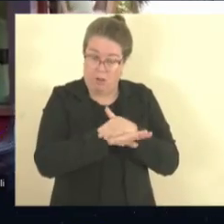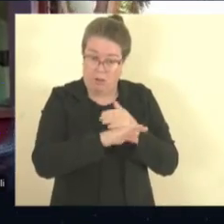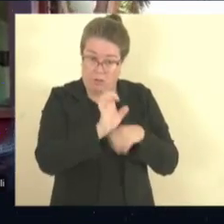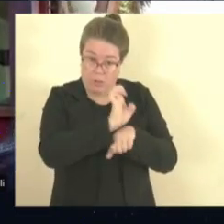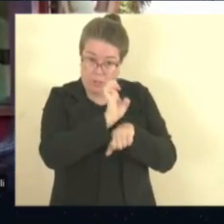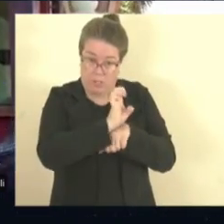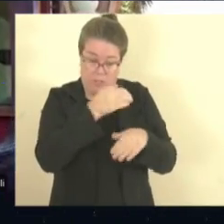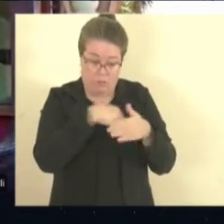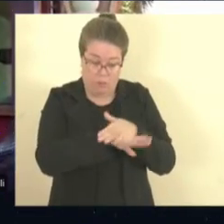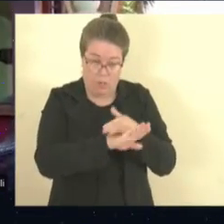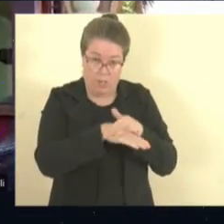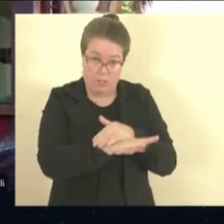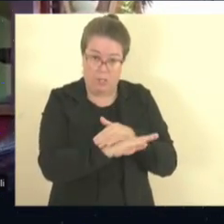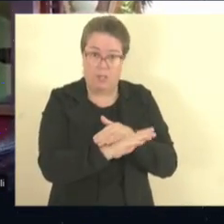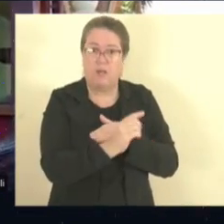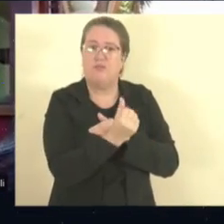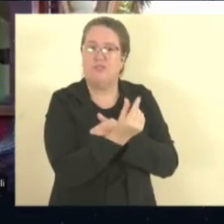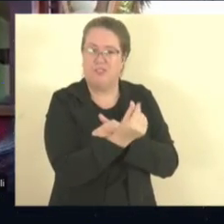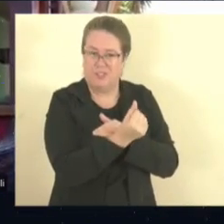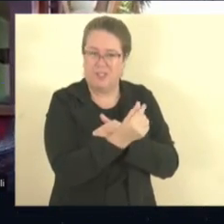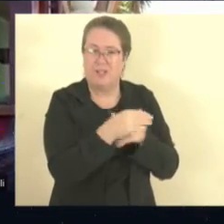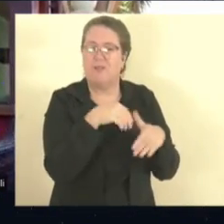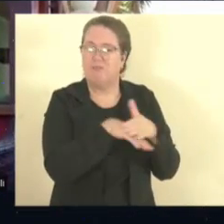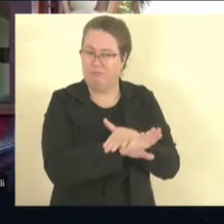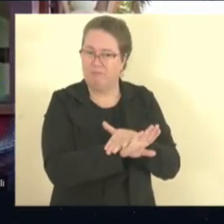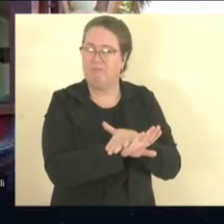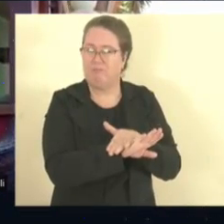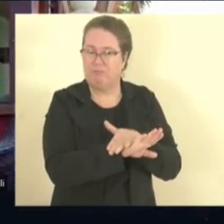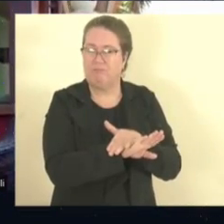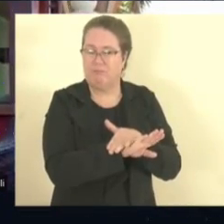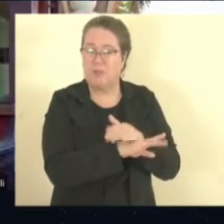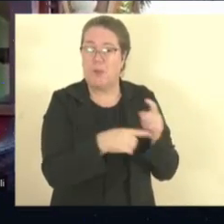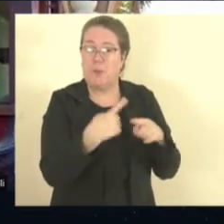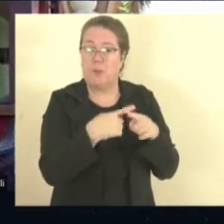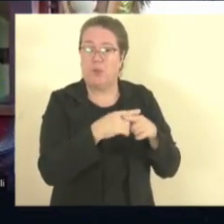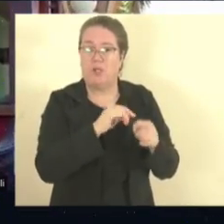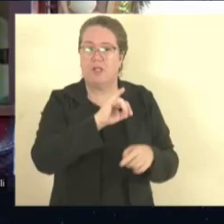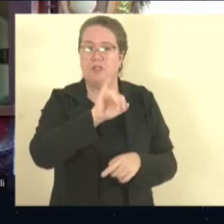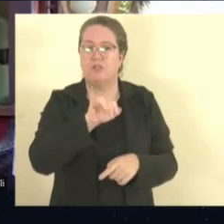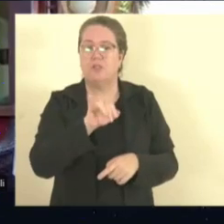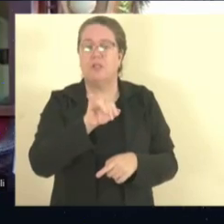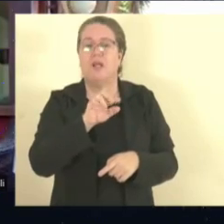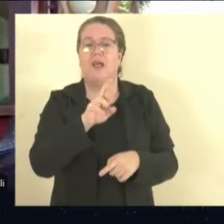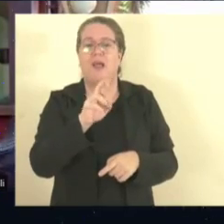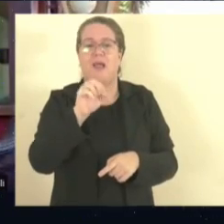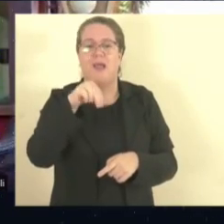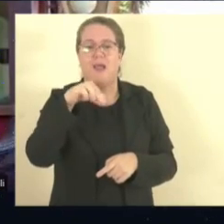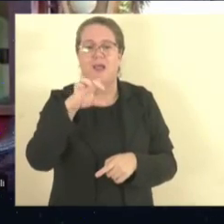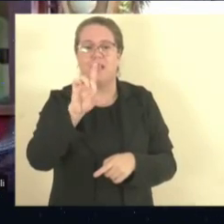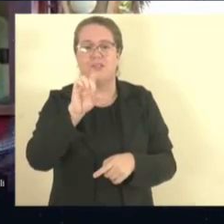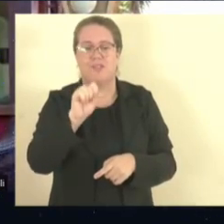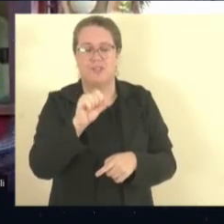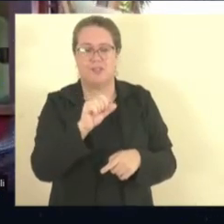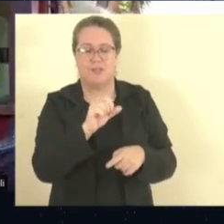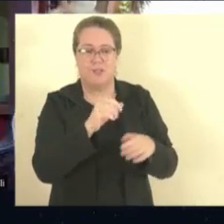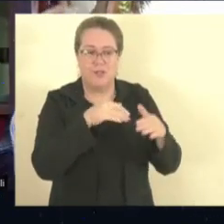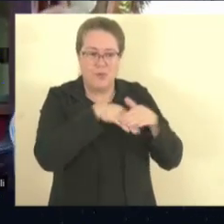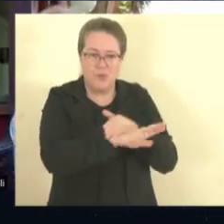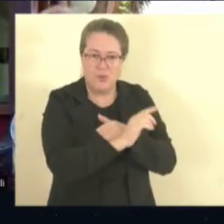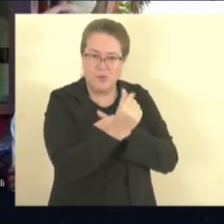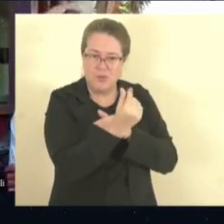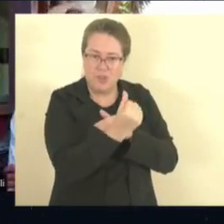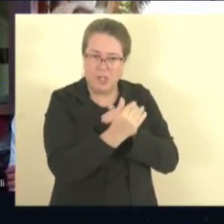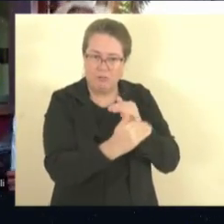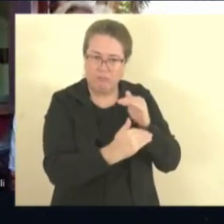estudioso da ciência econômica, é melhor o Estado deixar o seu dinheiro aplicado como está, que ele rende mais na aplicação do que aquilo que nós